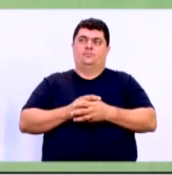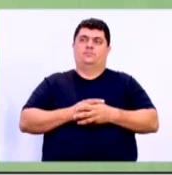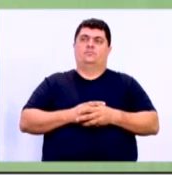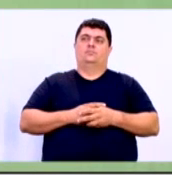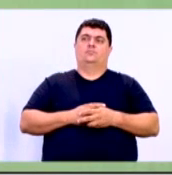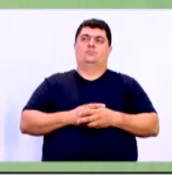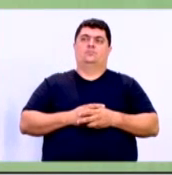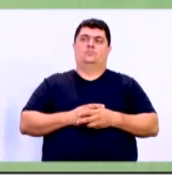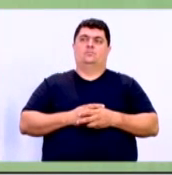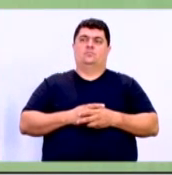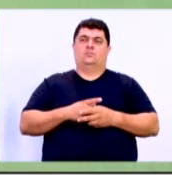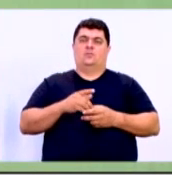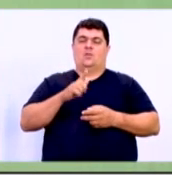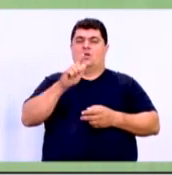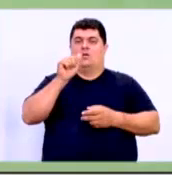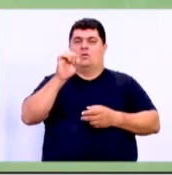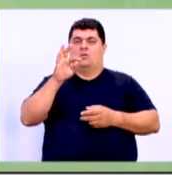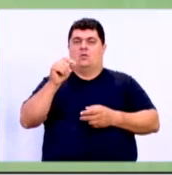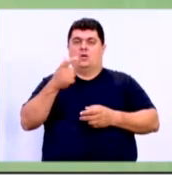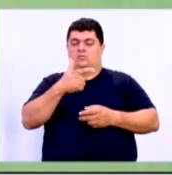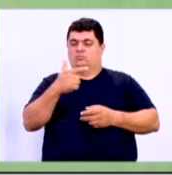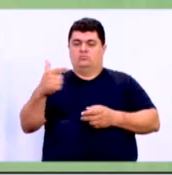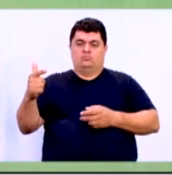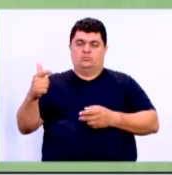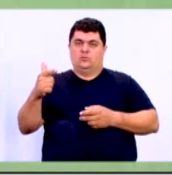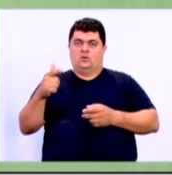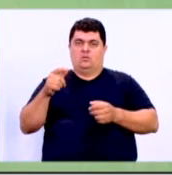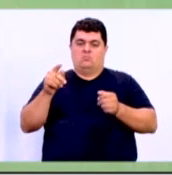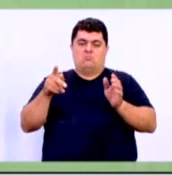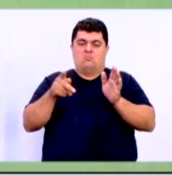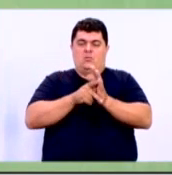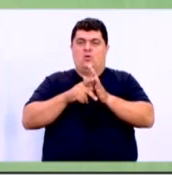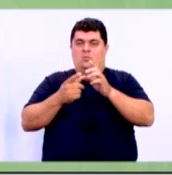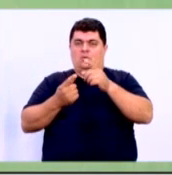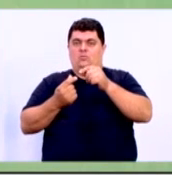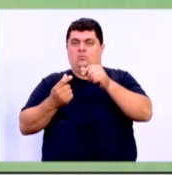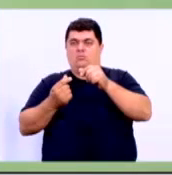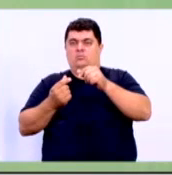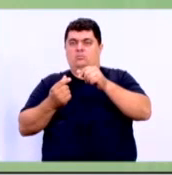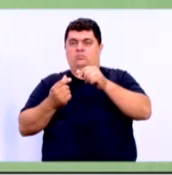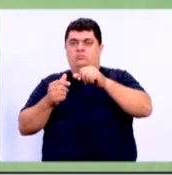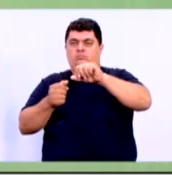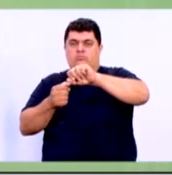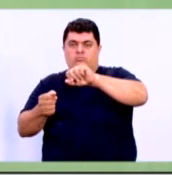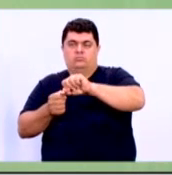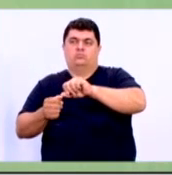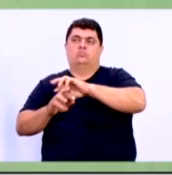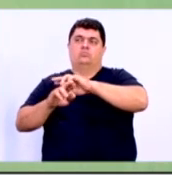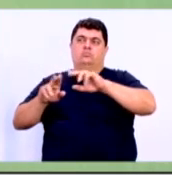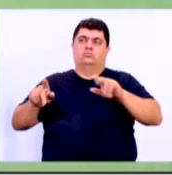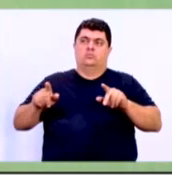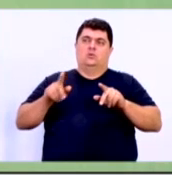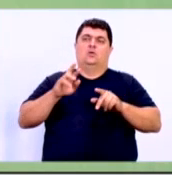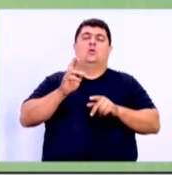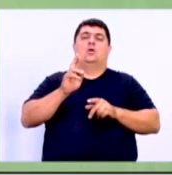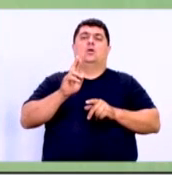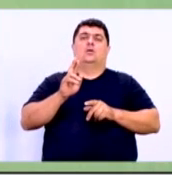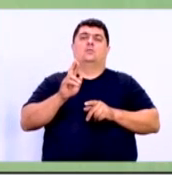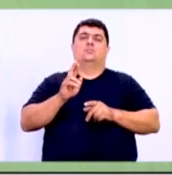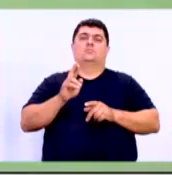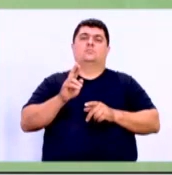Beleza? Os gastos que não são efetuados para a produção, gastos não são efetuados para a produção. Quem são esses